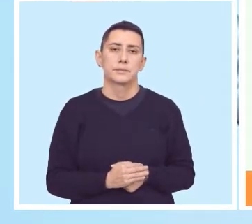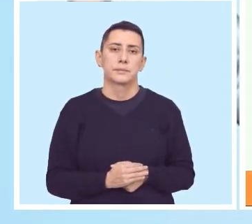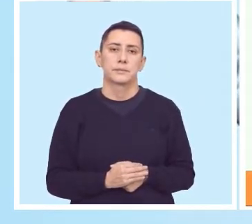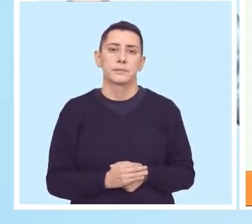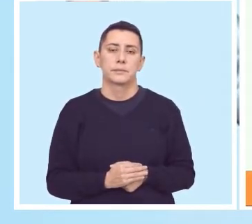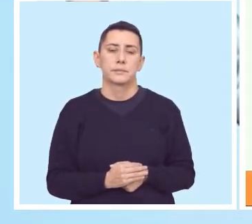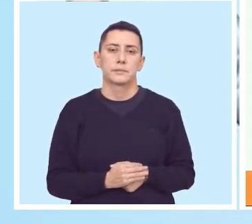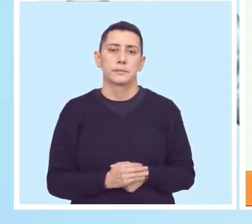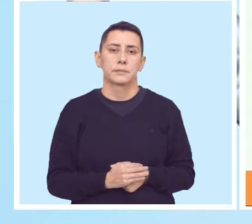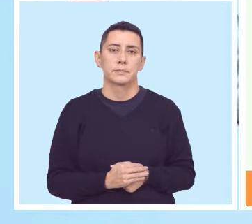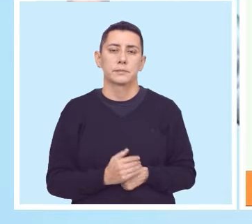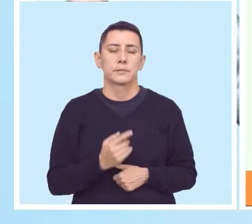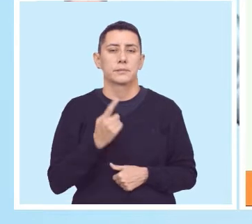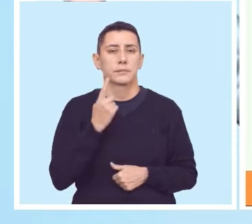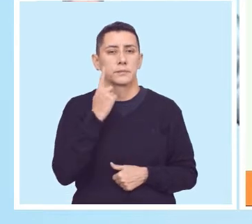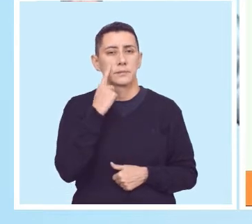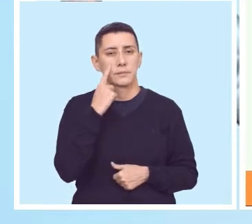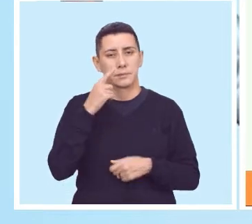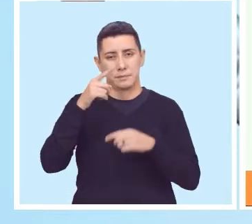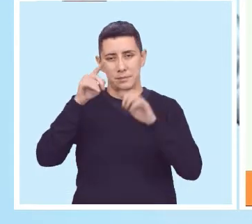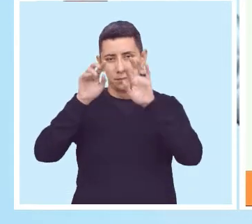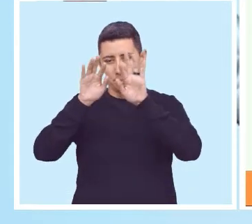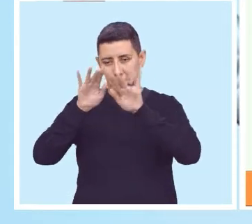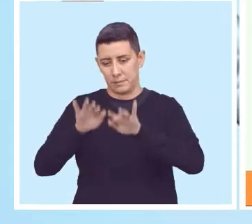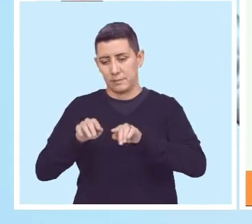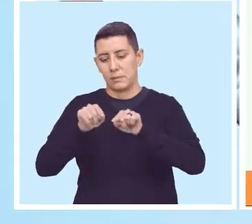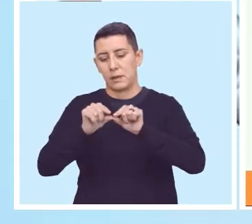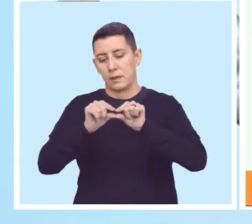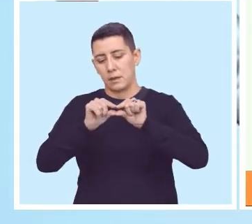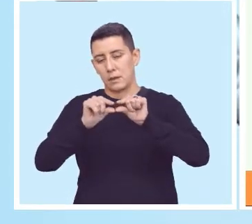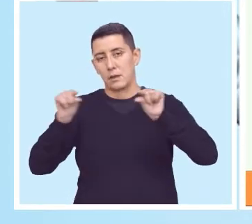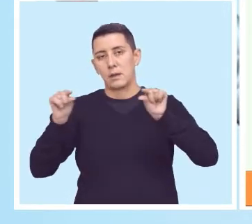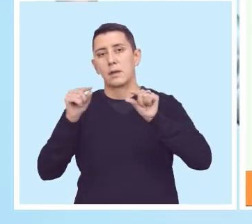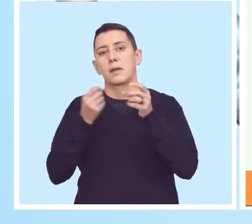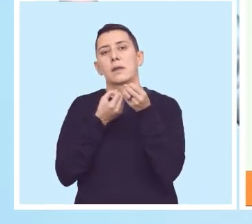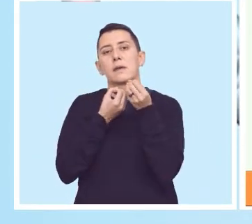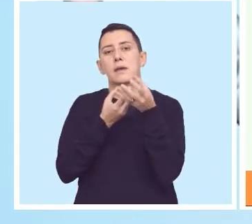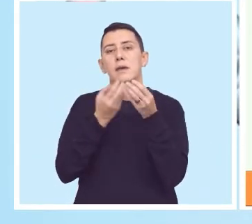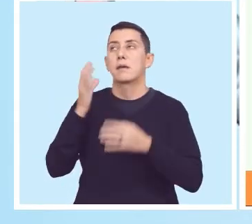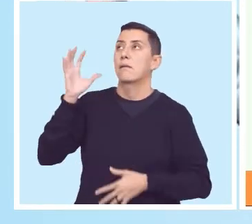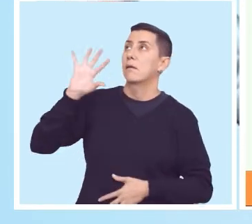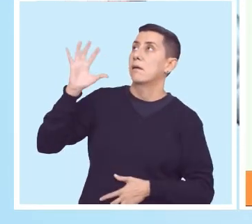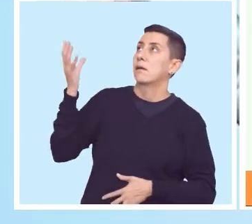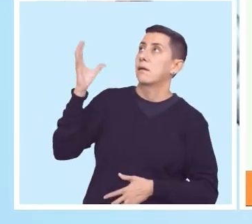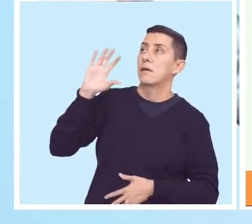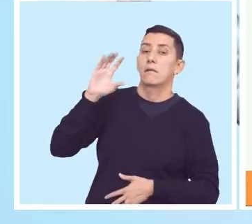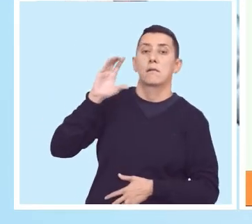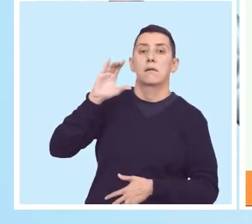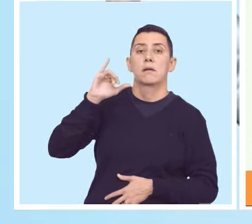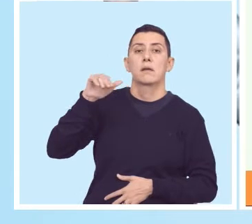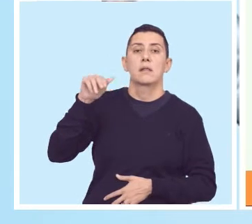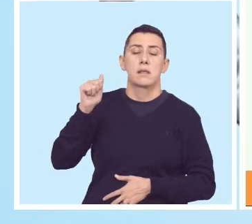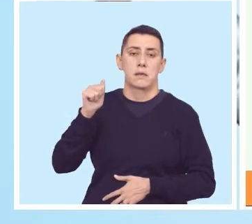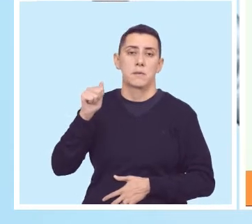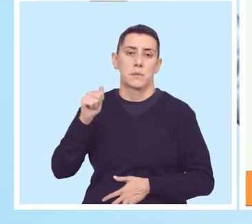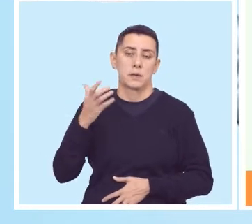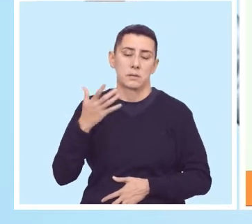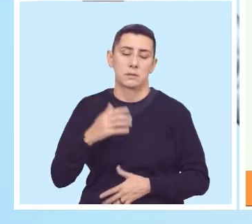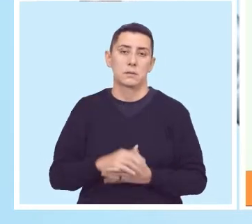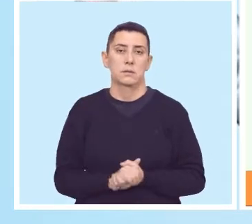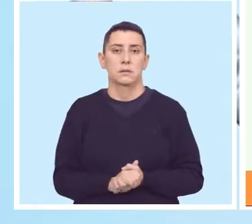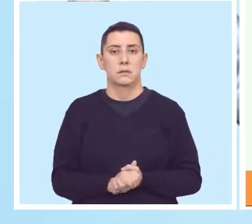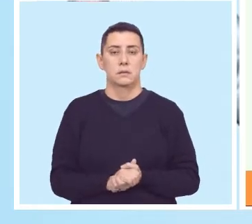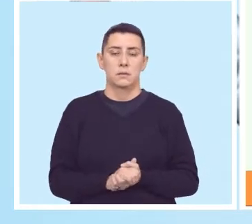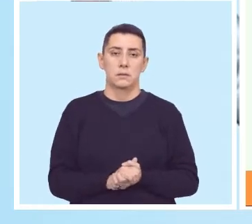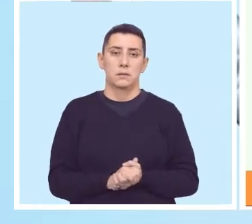nessa parte aqui, vejam só, dados de clima. Isso aqui nós pegamos de uma determinada, via API,